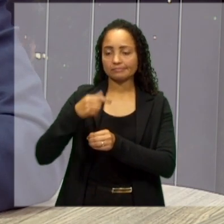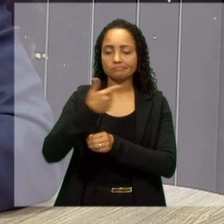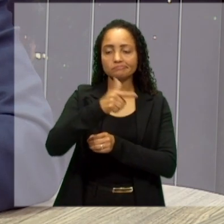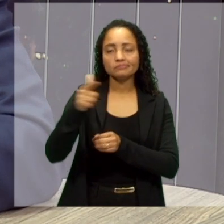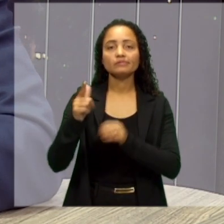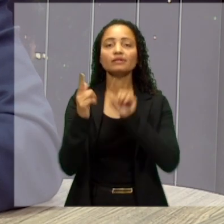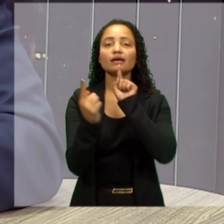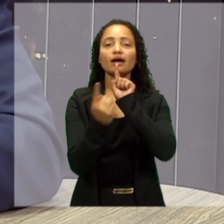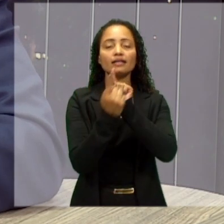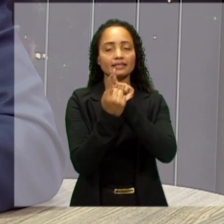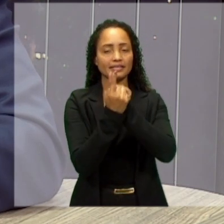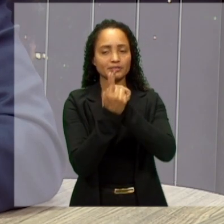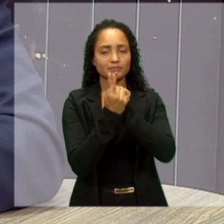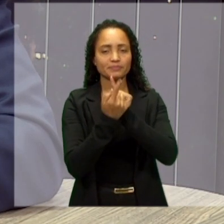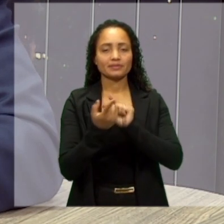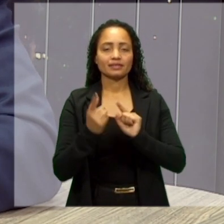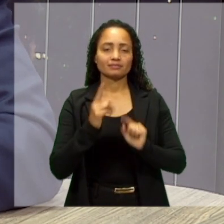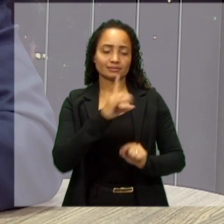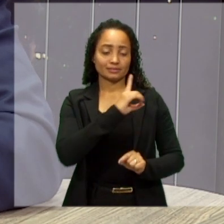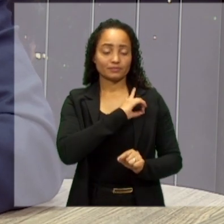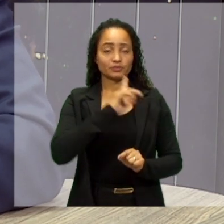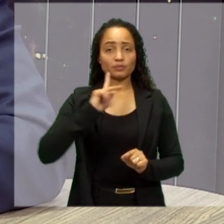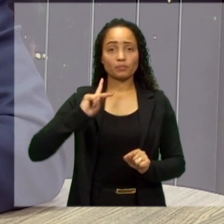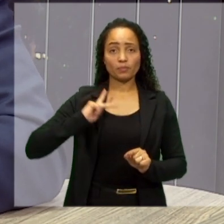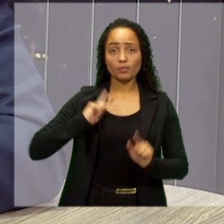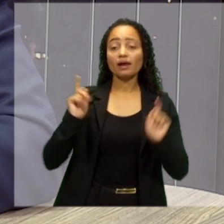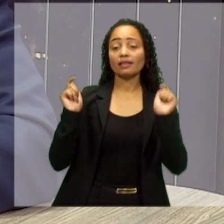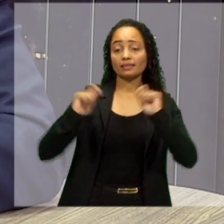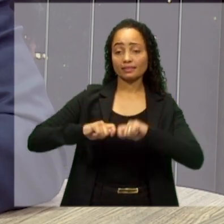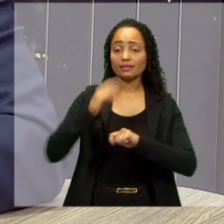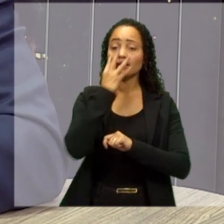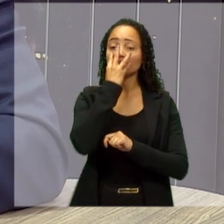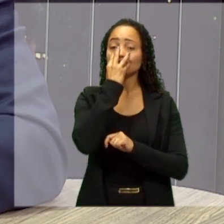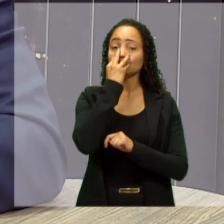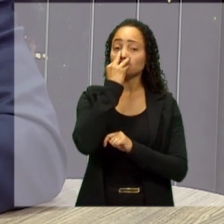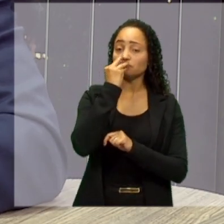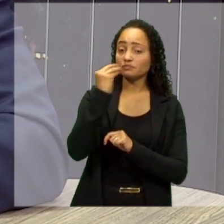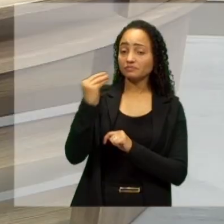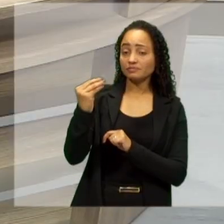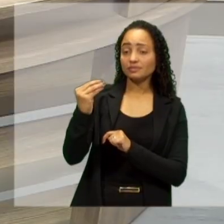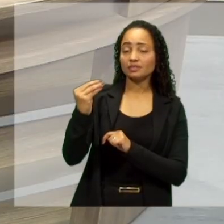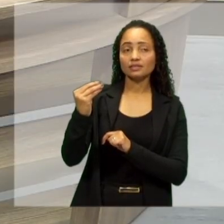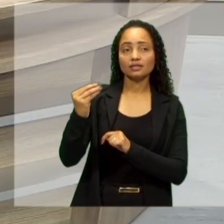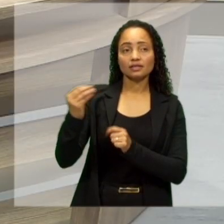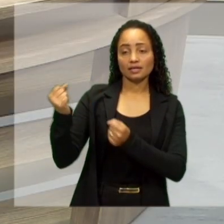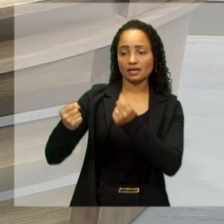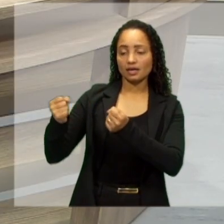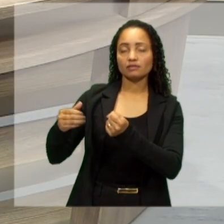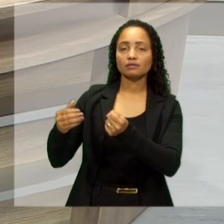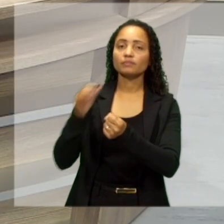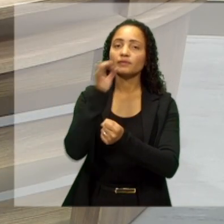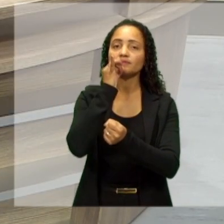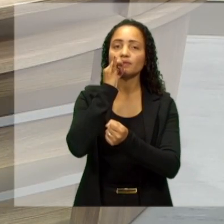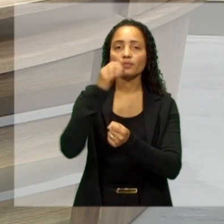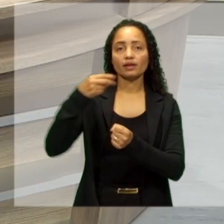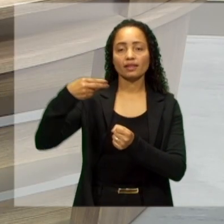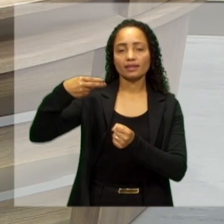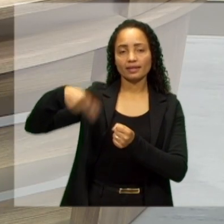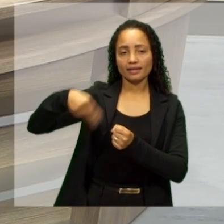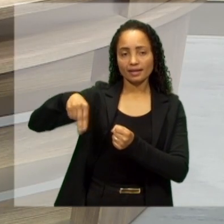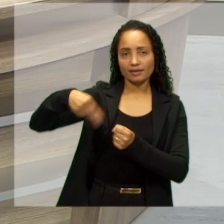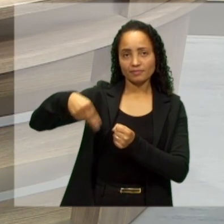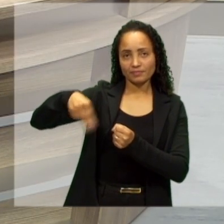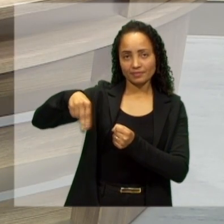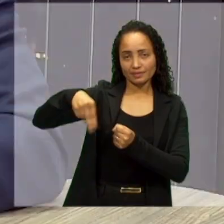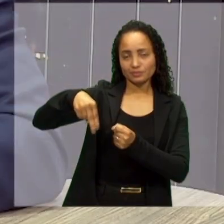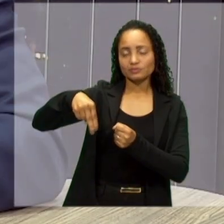é possível que essa van se desloque e faça um atendimento pontual. Vamos pensar aqui bem pertinho da gente, Navegantes. Navegantes,